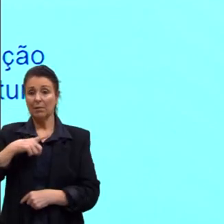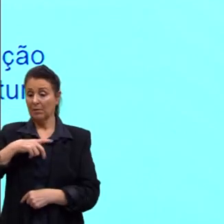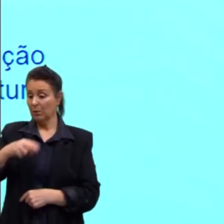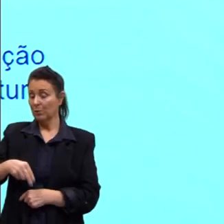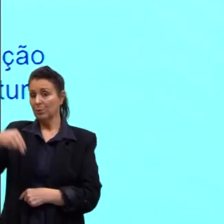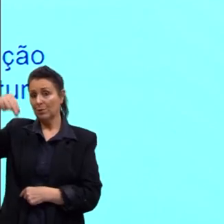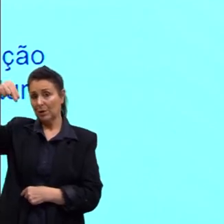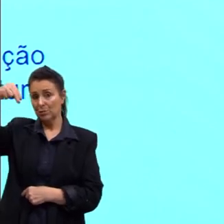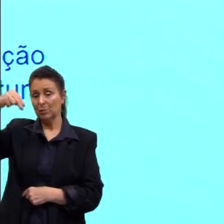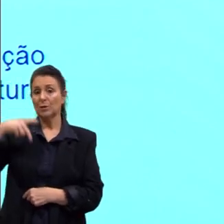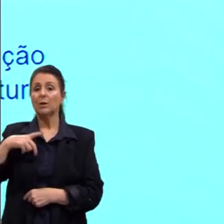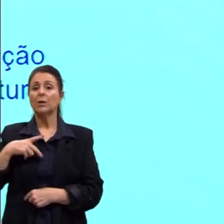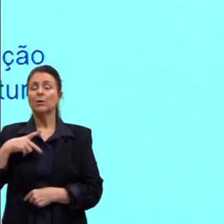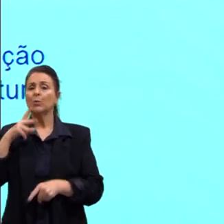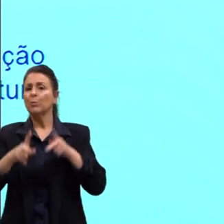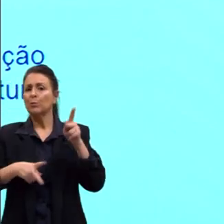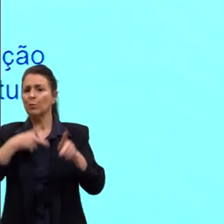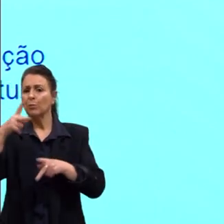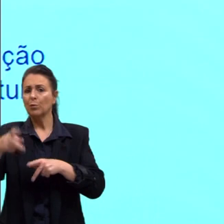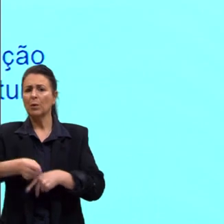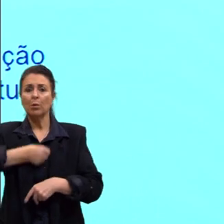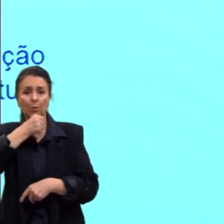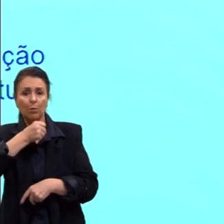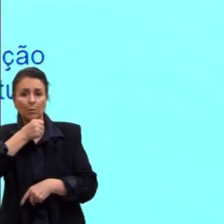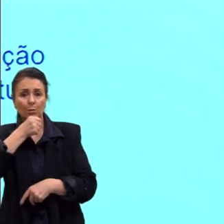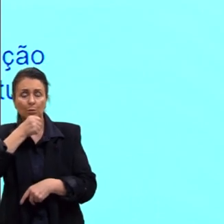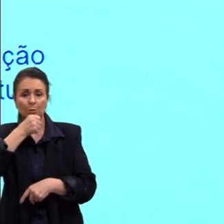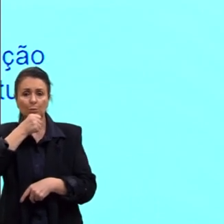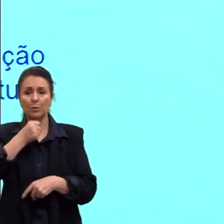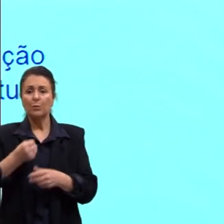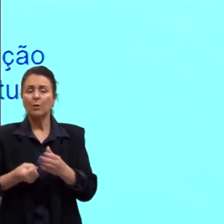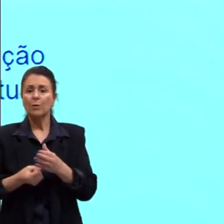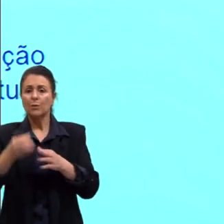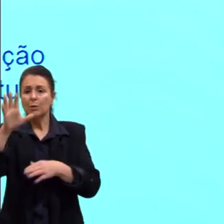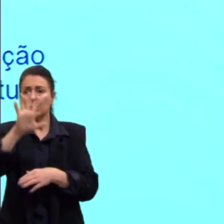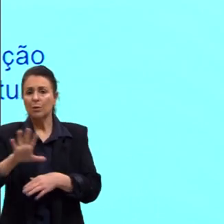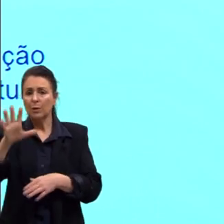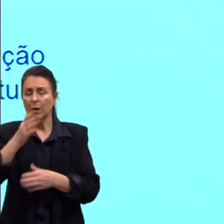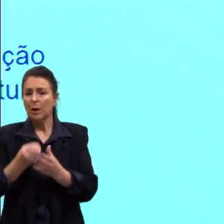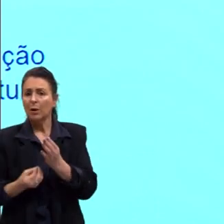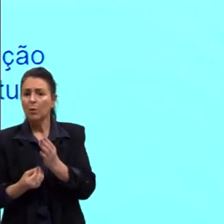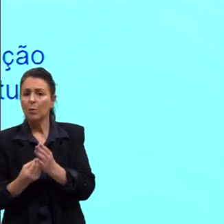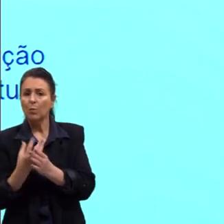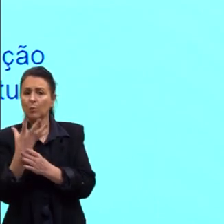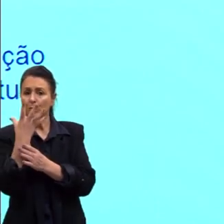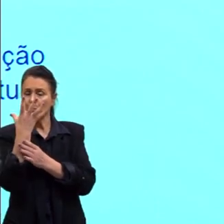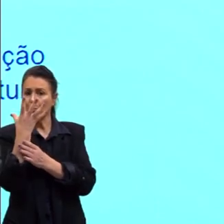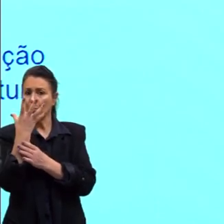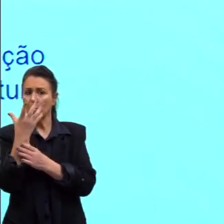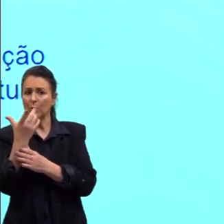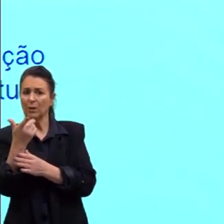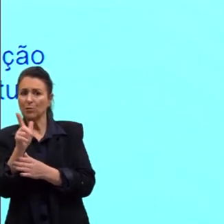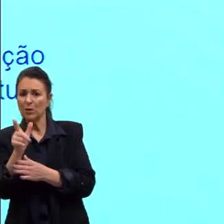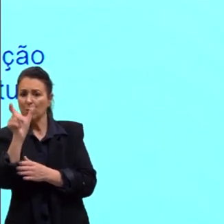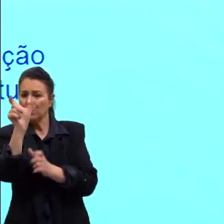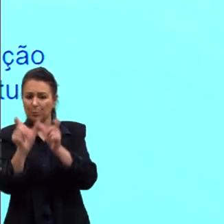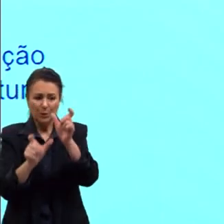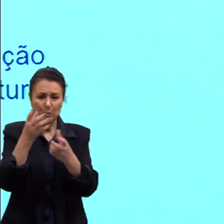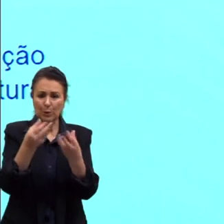e povoamento muito antigo né Aonde é a mecanização surgiu de forma pontual e pouco denso isso quer dizer